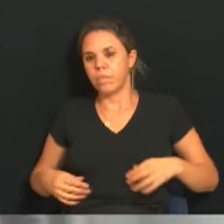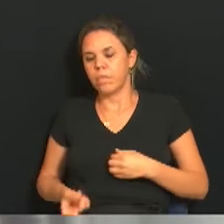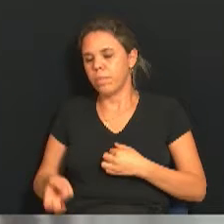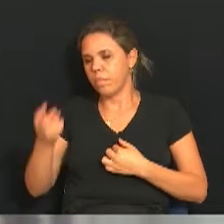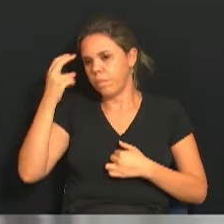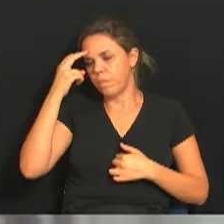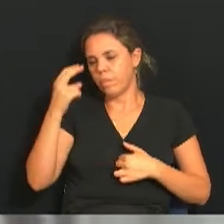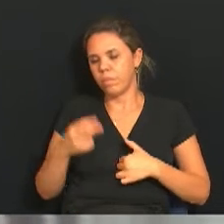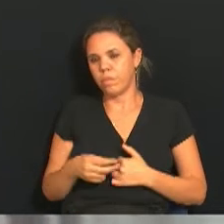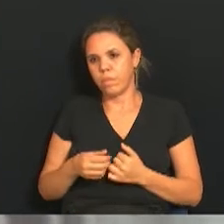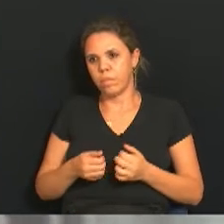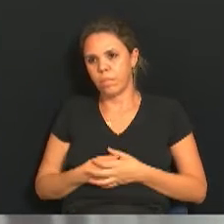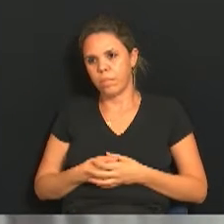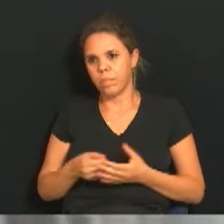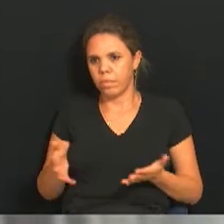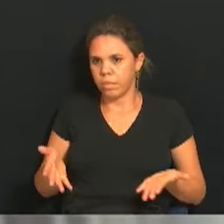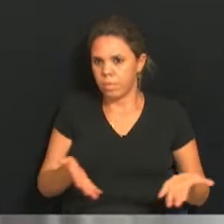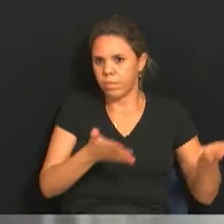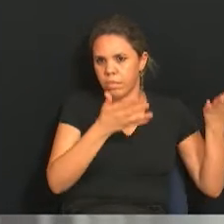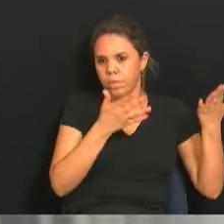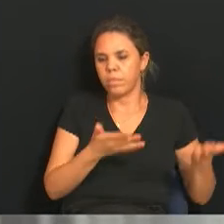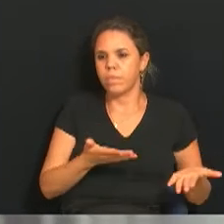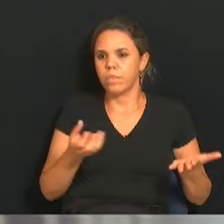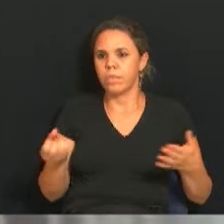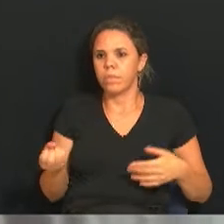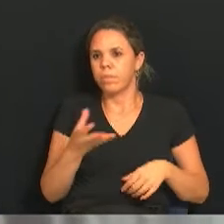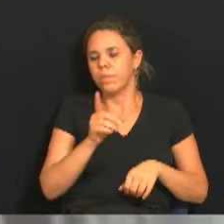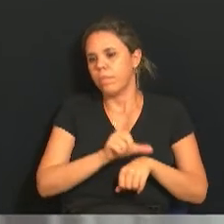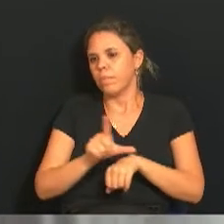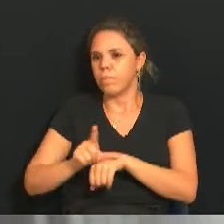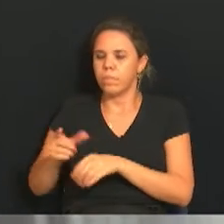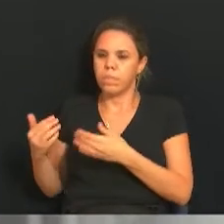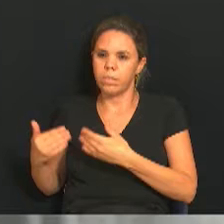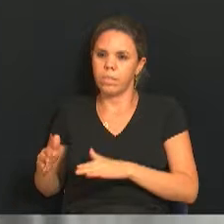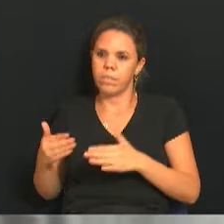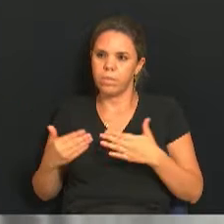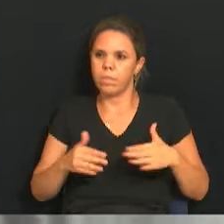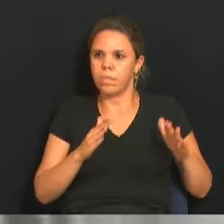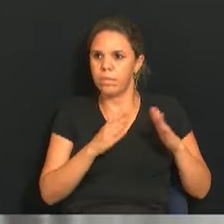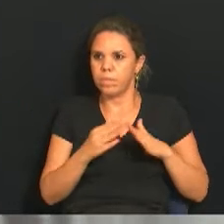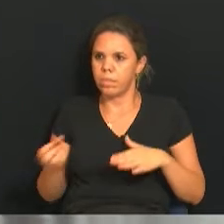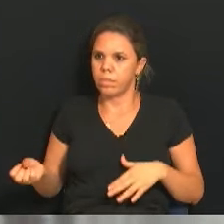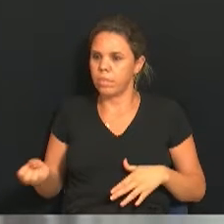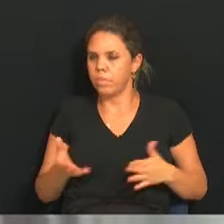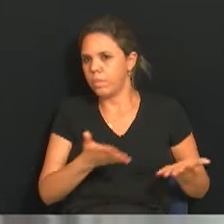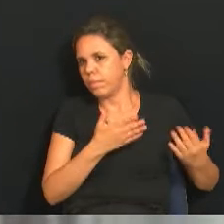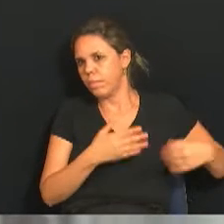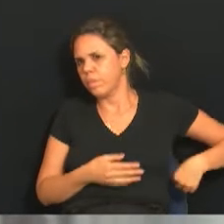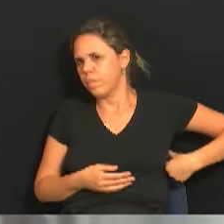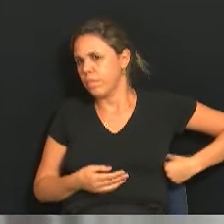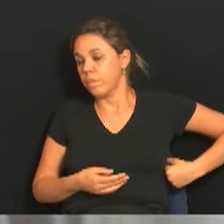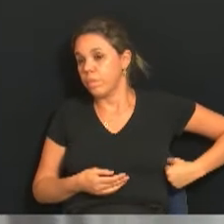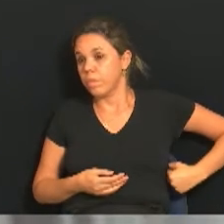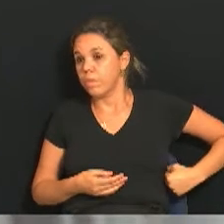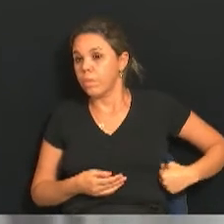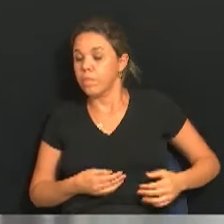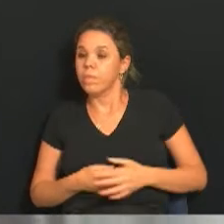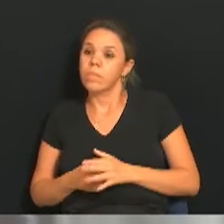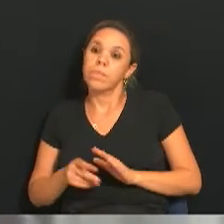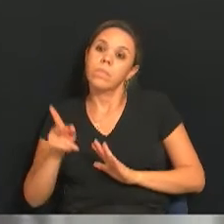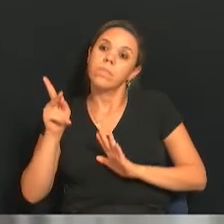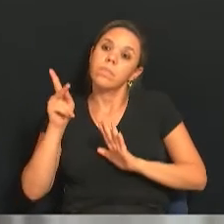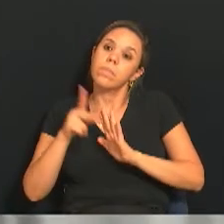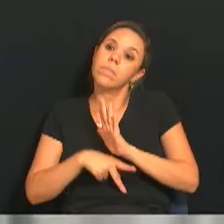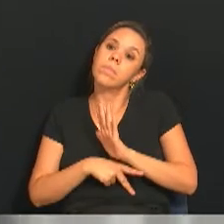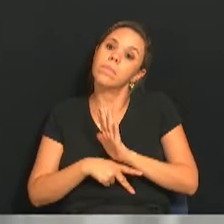cultura, né? Levar novos comerciantes, levar novas moradias, levar um plano de um projeto onde